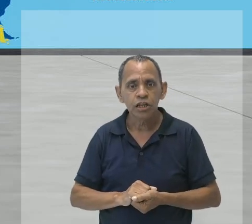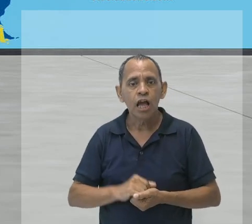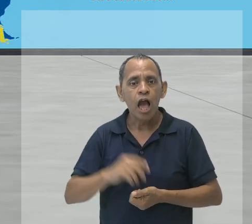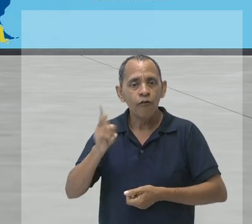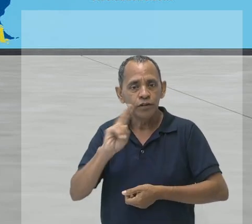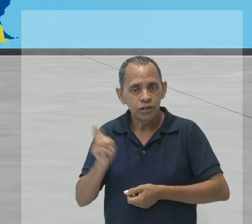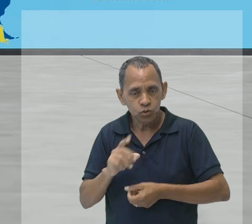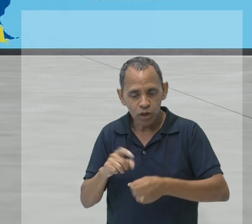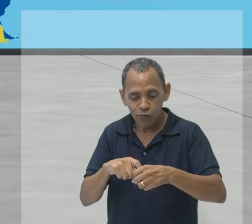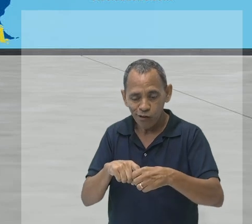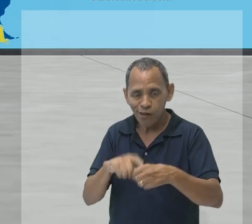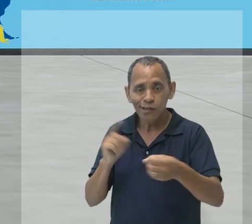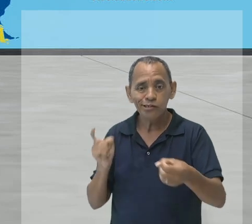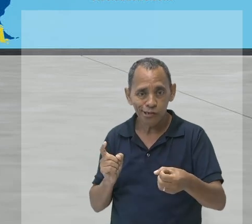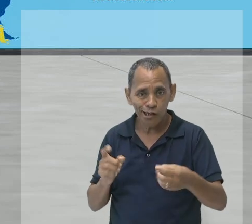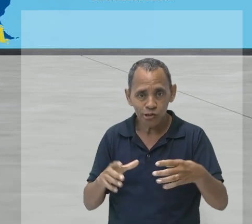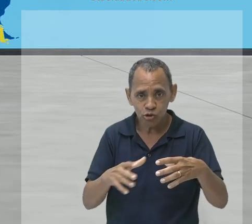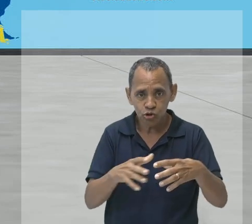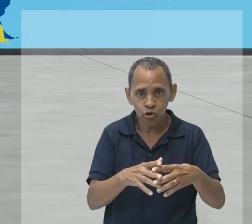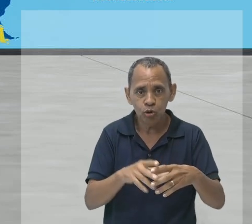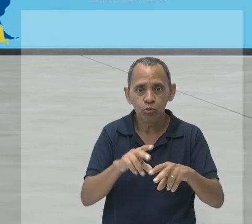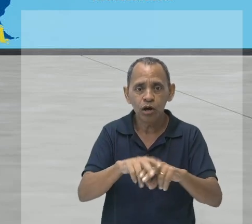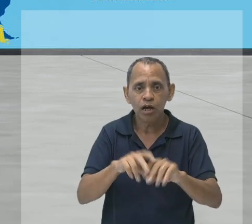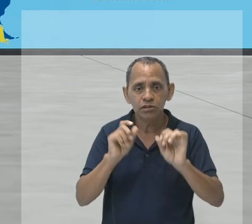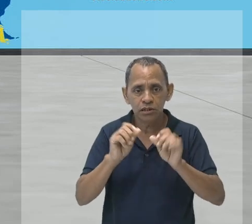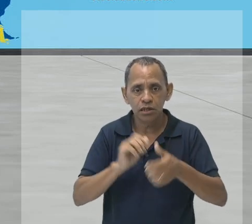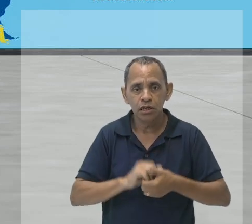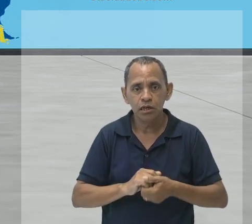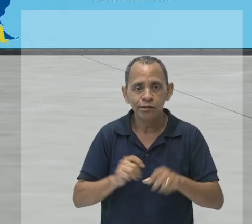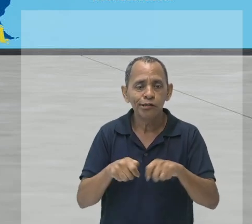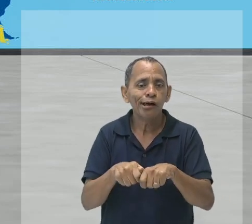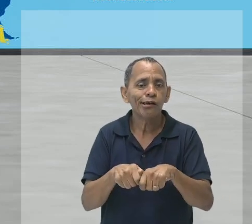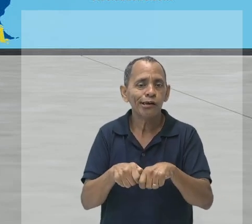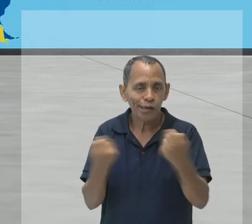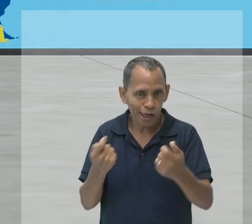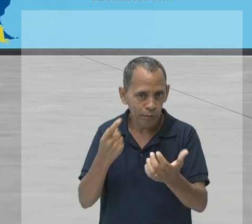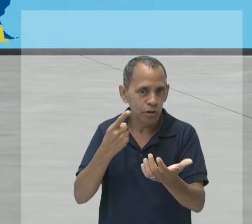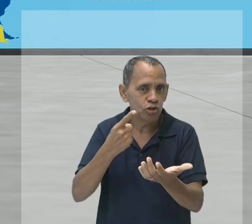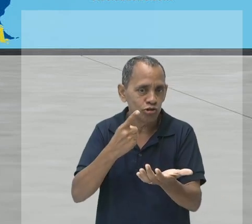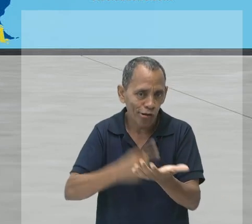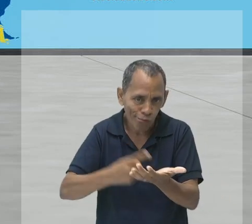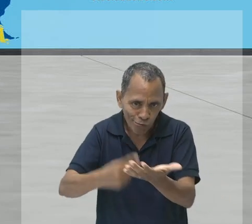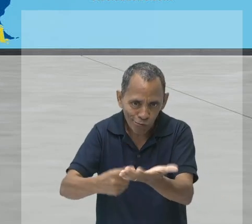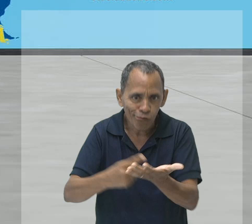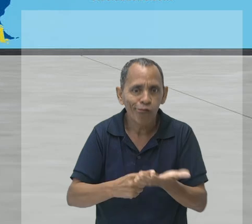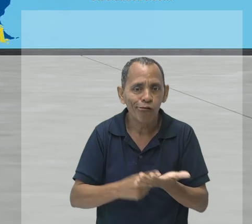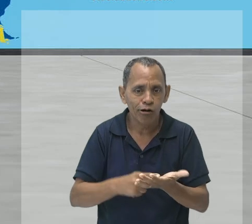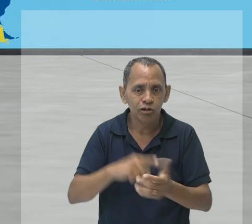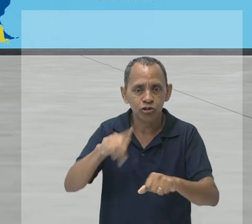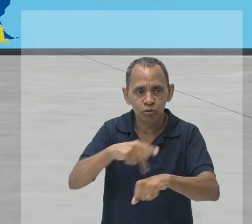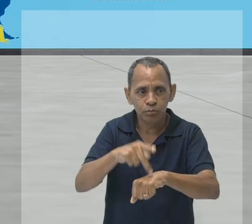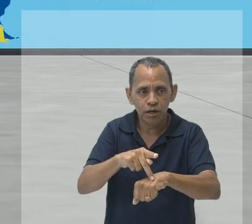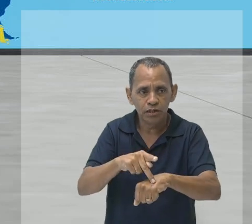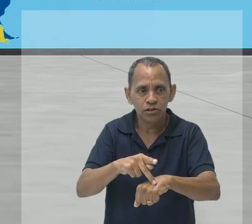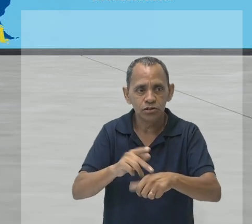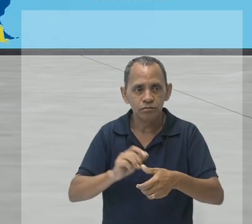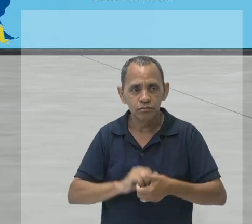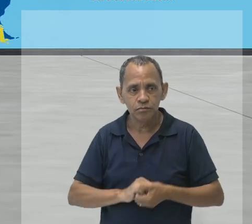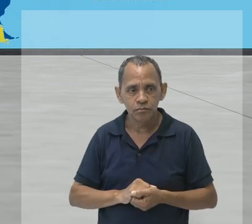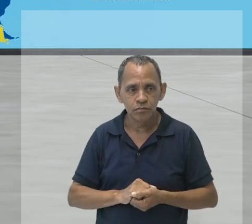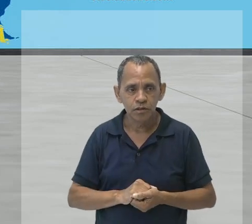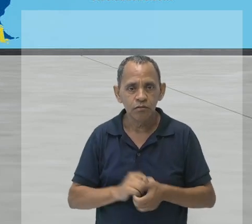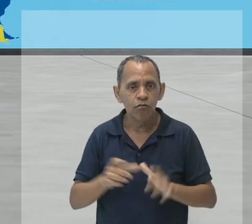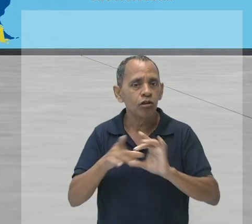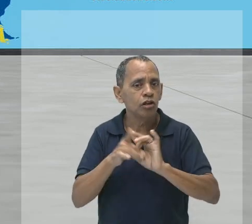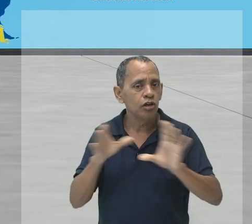está suspensa do bloco econômico por conta da ruptura do Estado Democrático de Direito naquele país e como